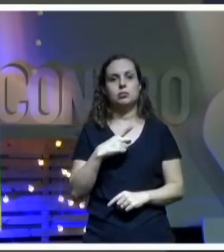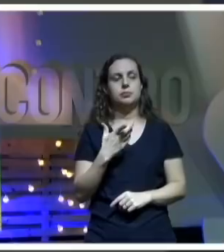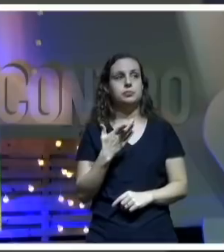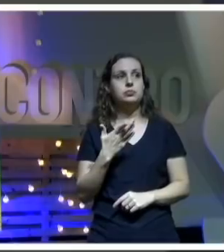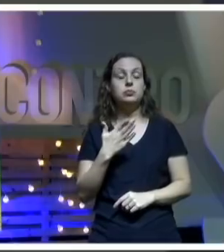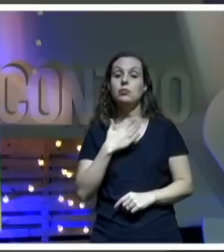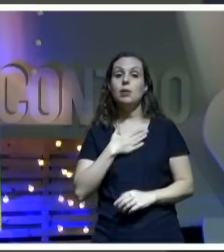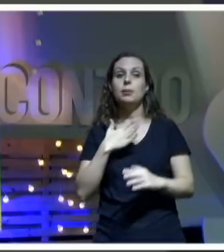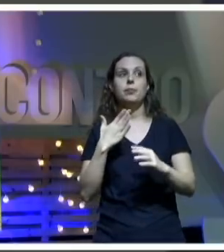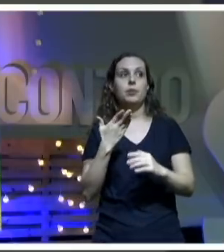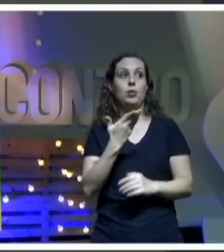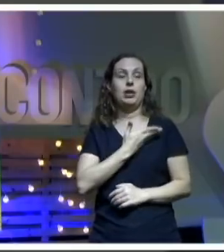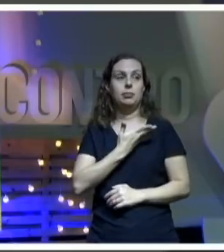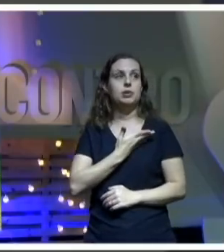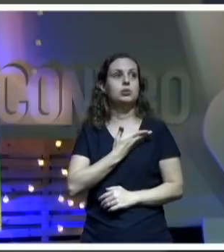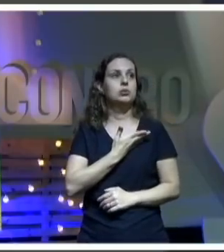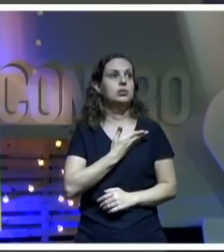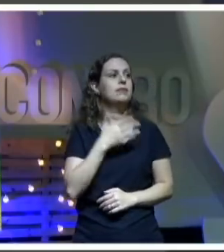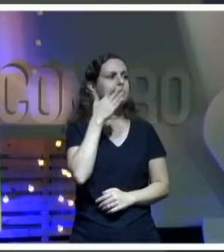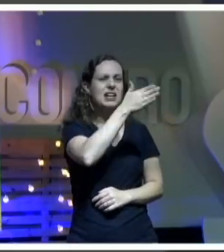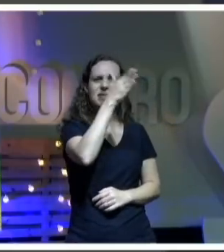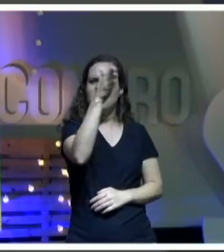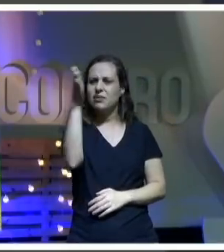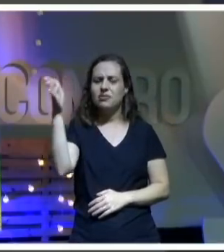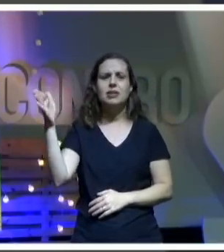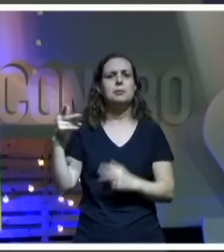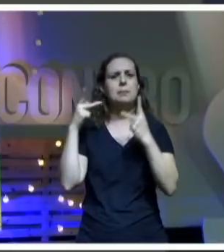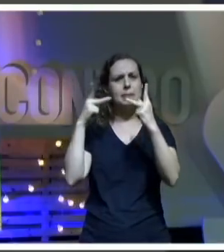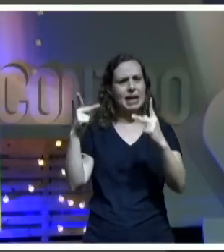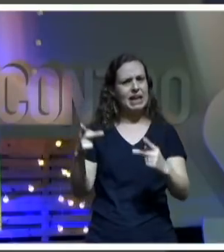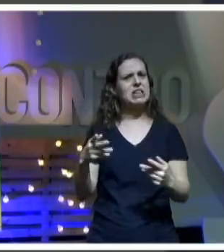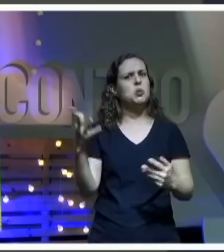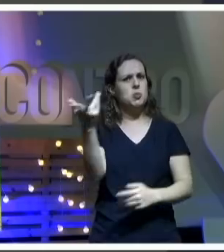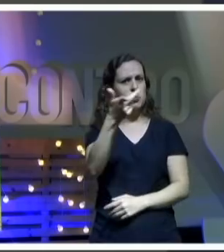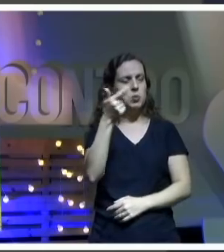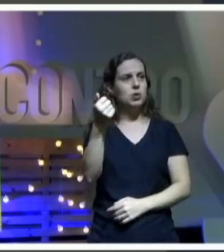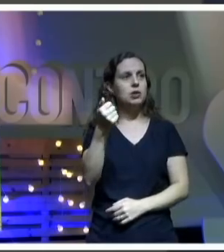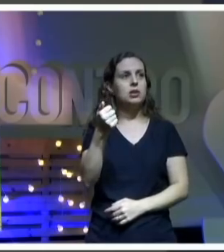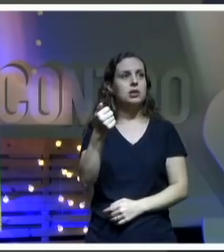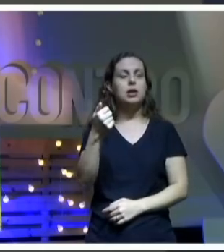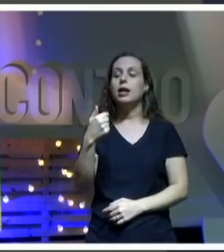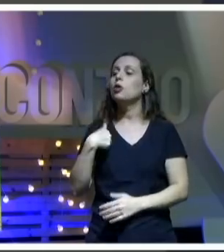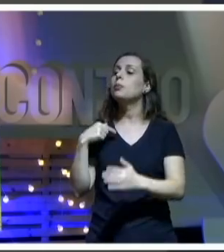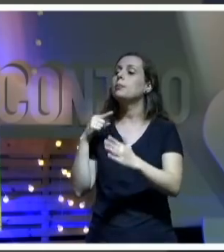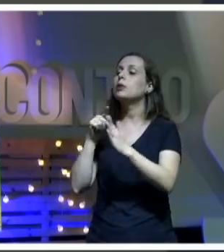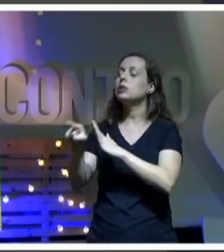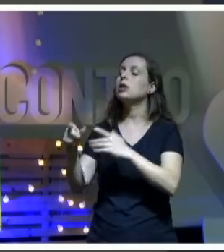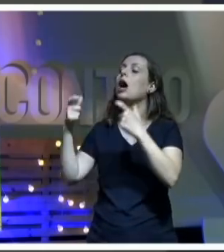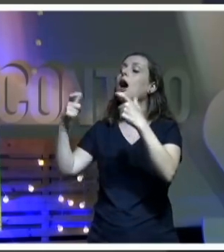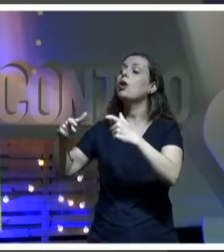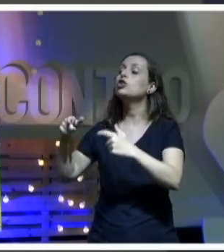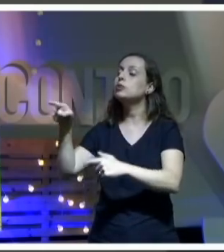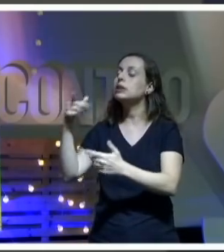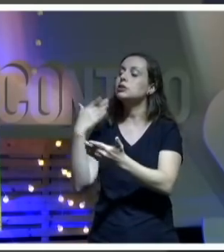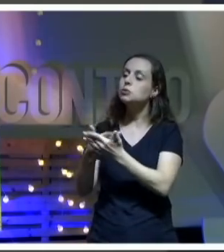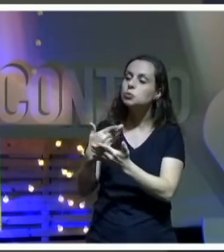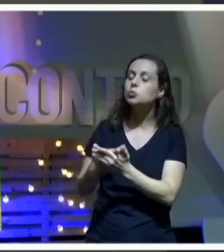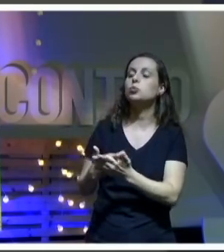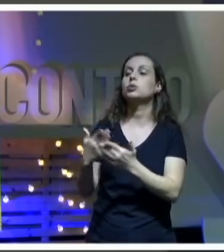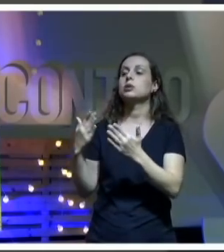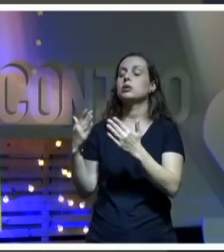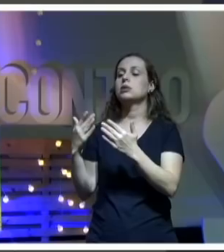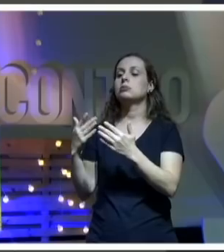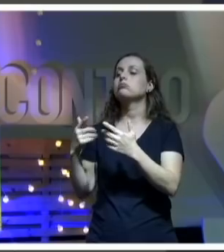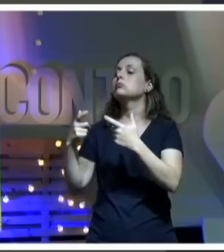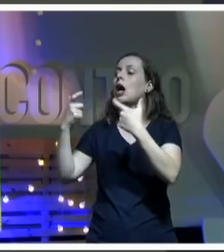ser empregado na sua igreja e eu falei eu perguntei pra ele assim onde está congregando quem você escuta de